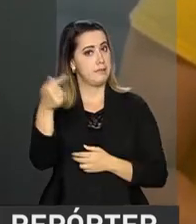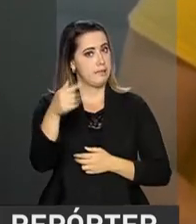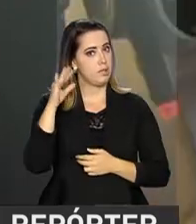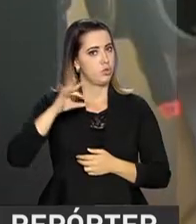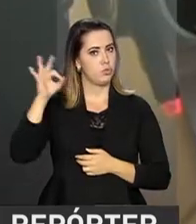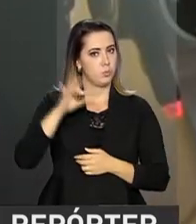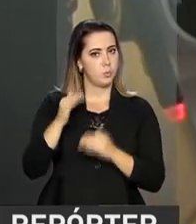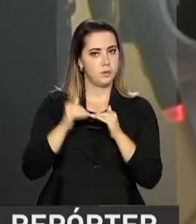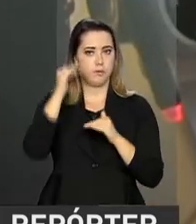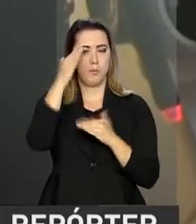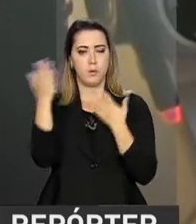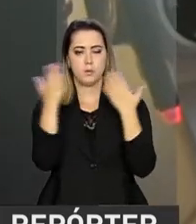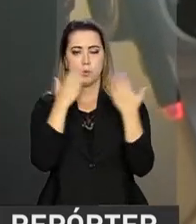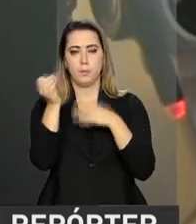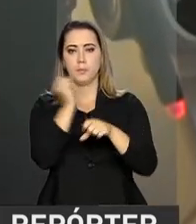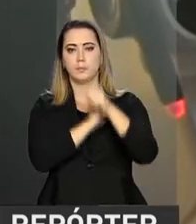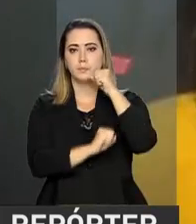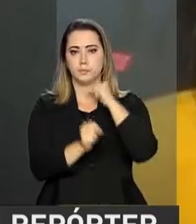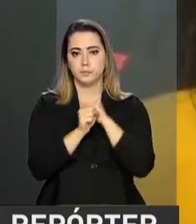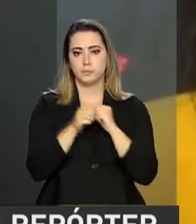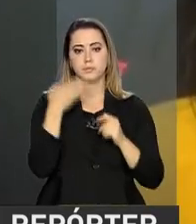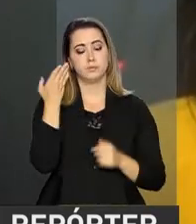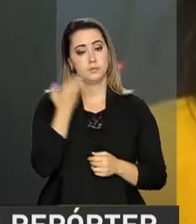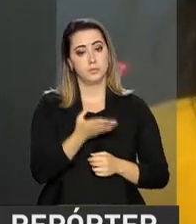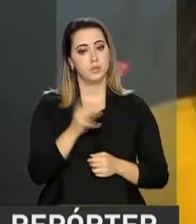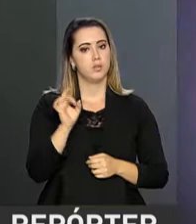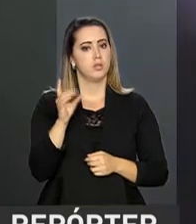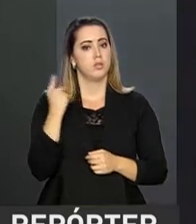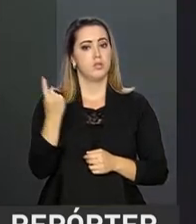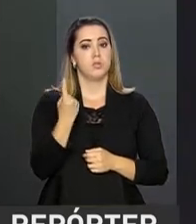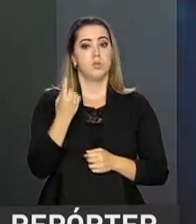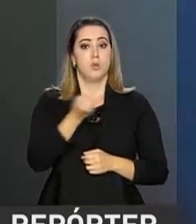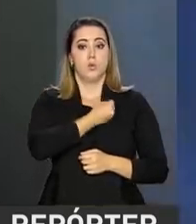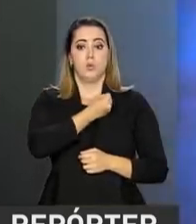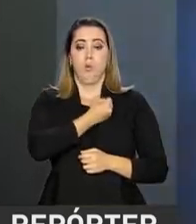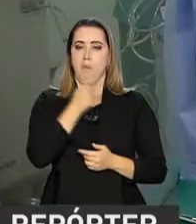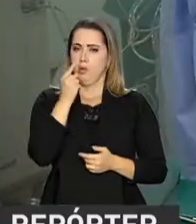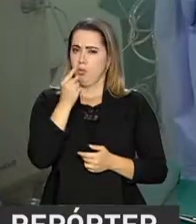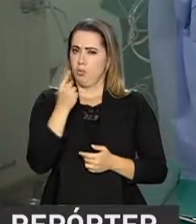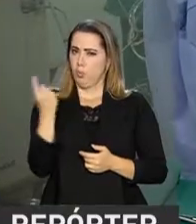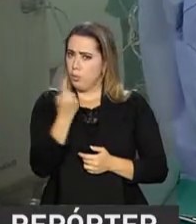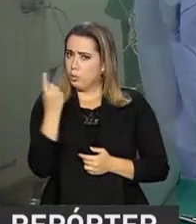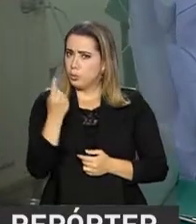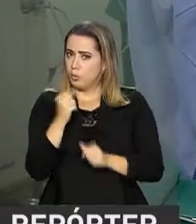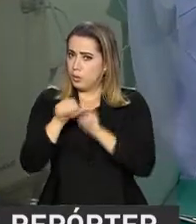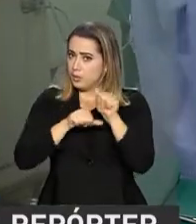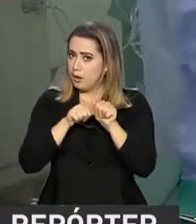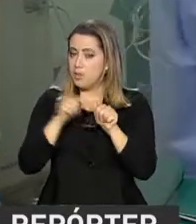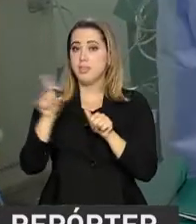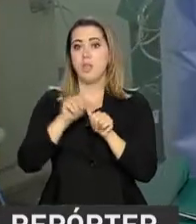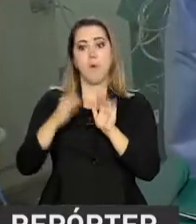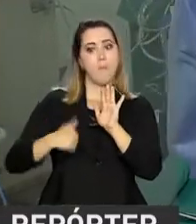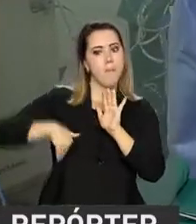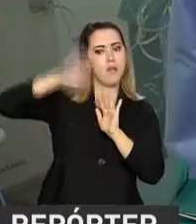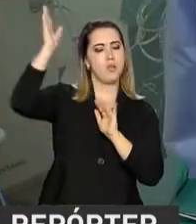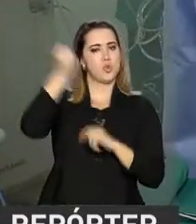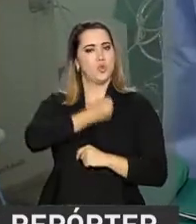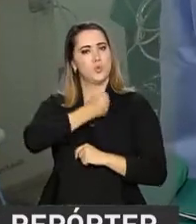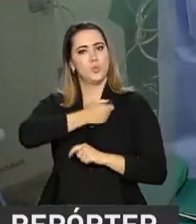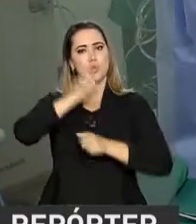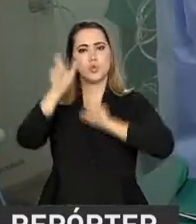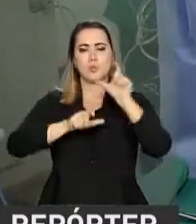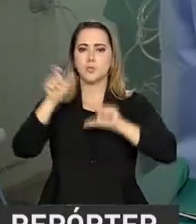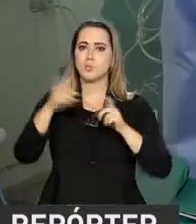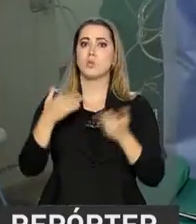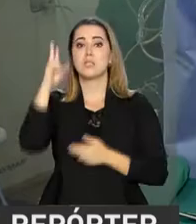a mais que no mesmo período do ano passado. E não foi só esse número que aumentou. O maior número de doadores da história fez com